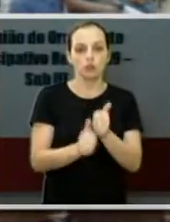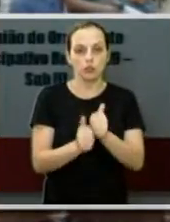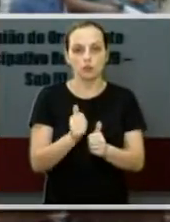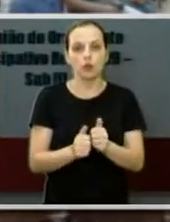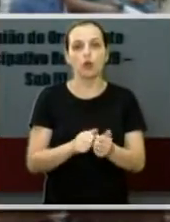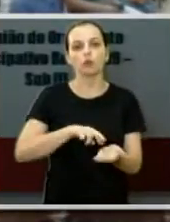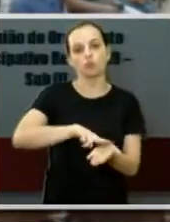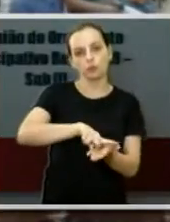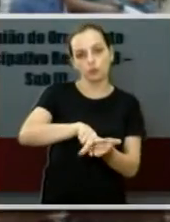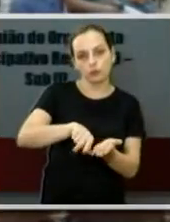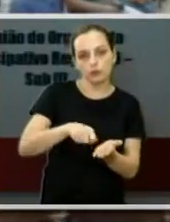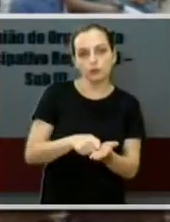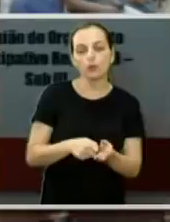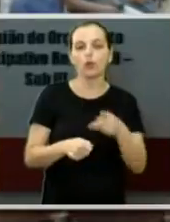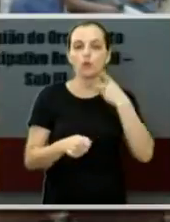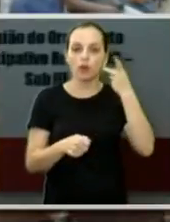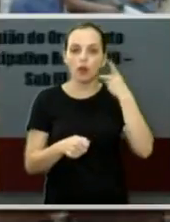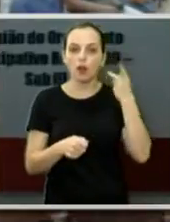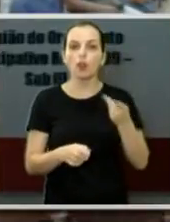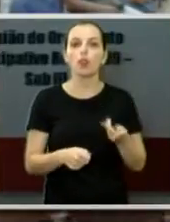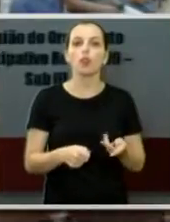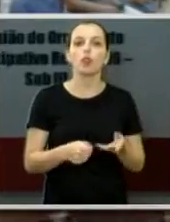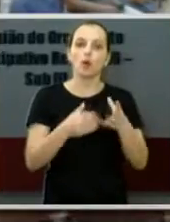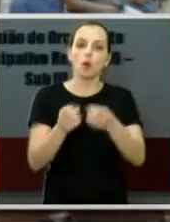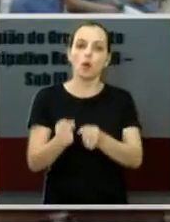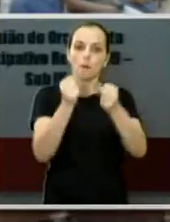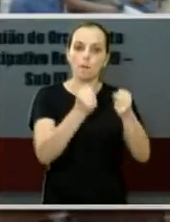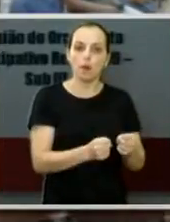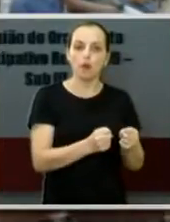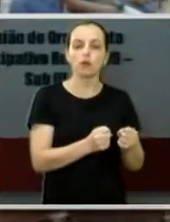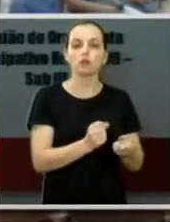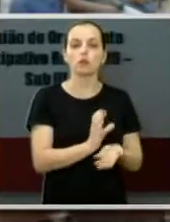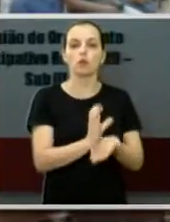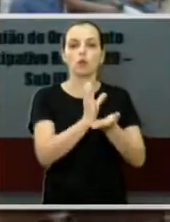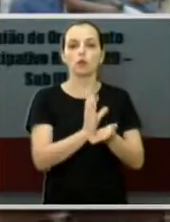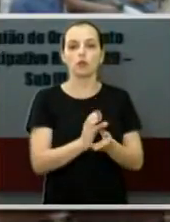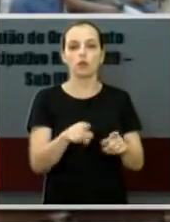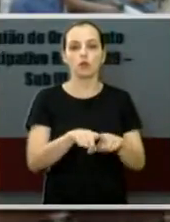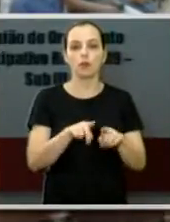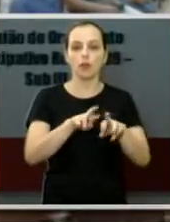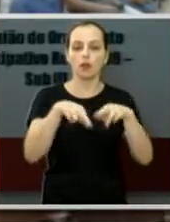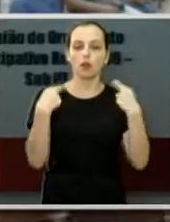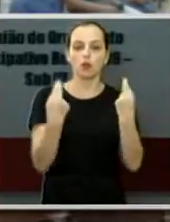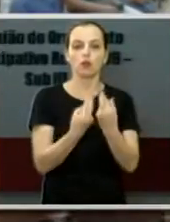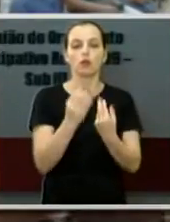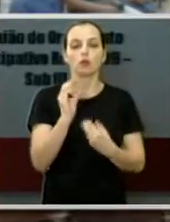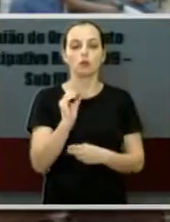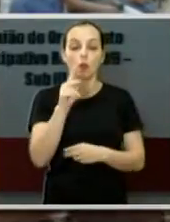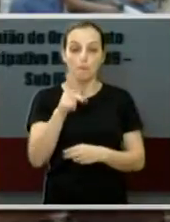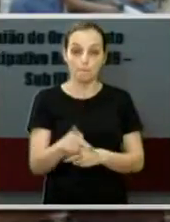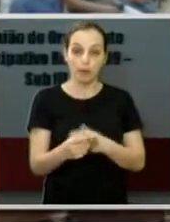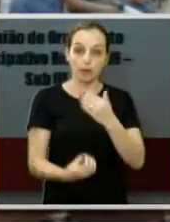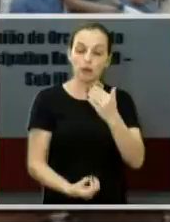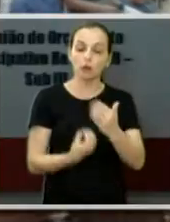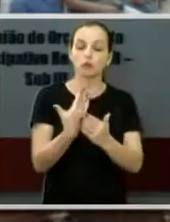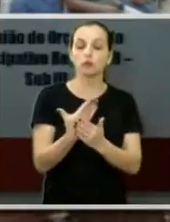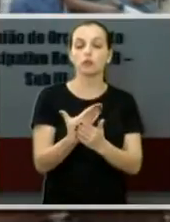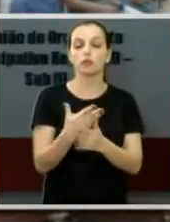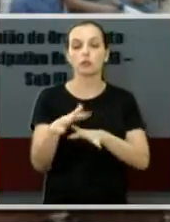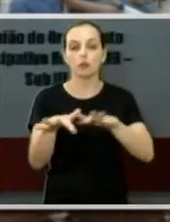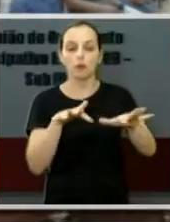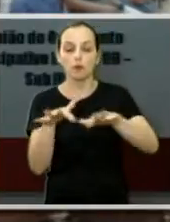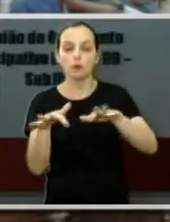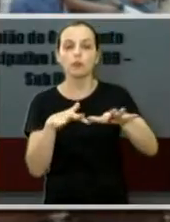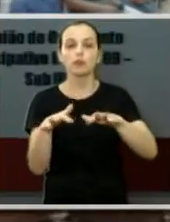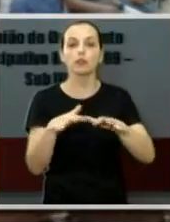Lucas. Também a posse do Conselho da Fundo Esporte e outra reunião do orçamento participativo que vem acontecendo, parabenizar a mobilização.